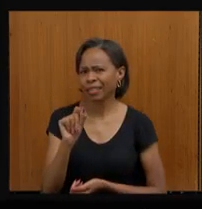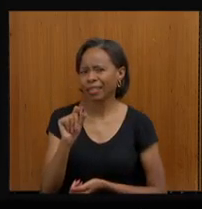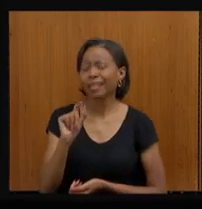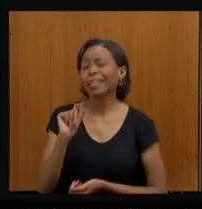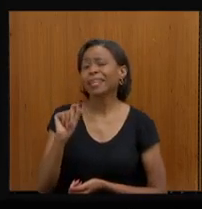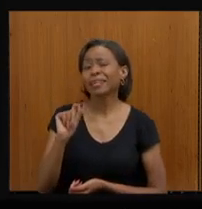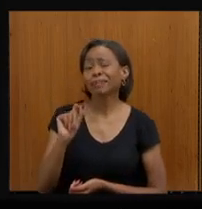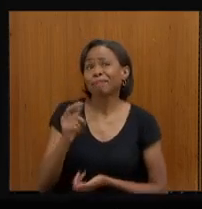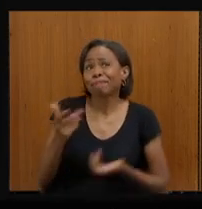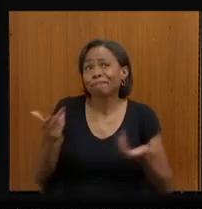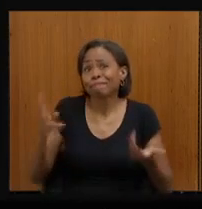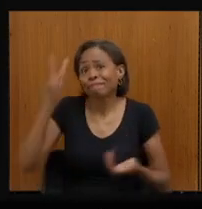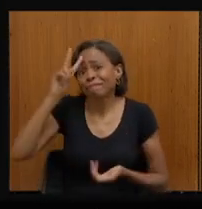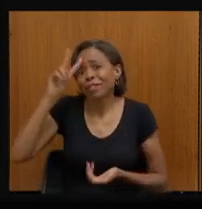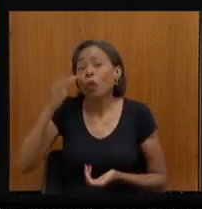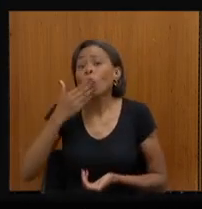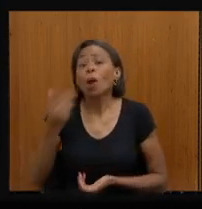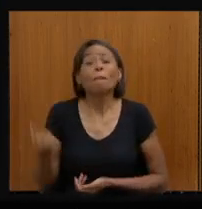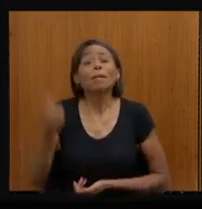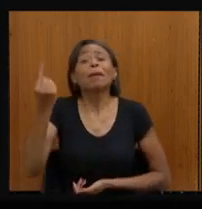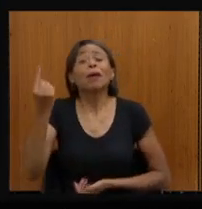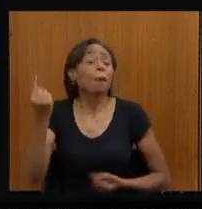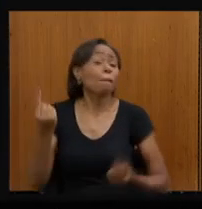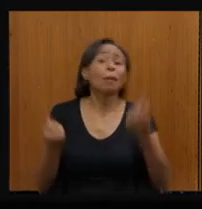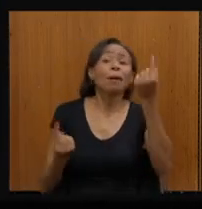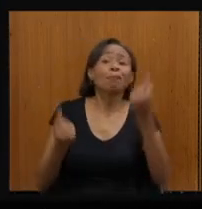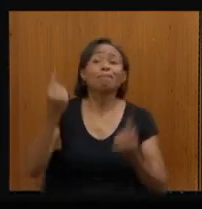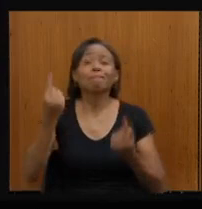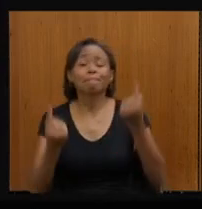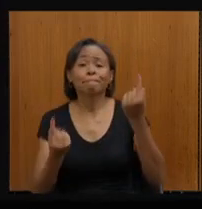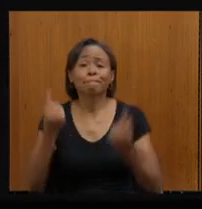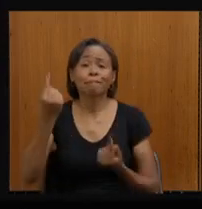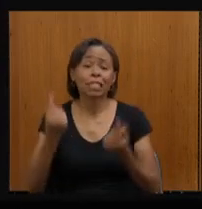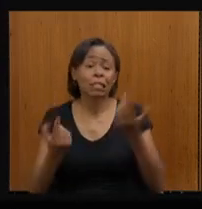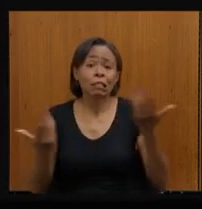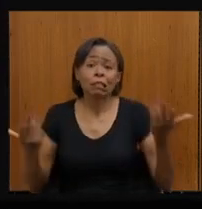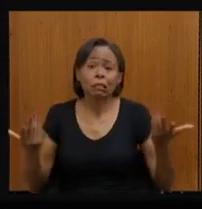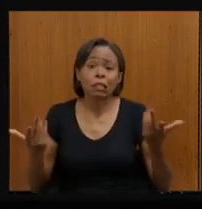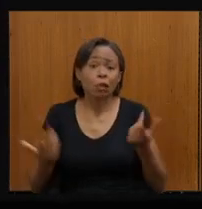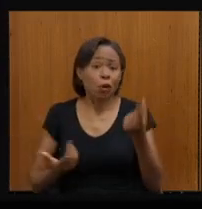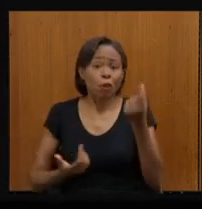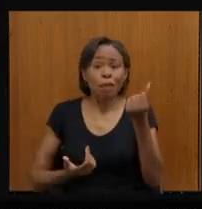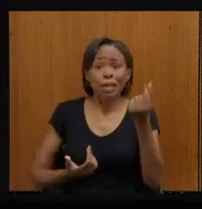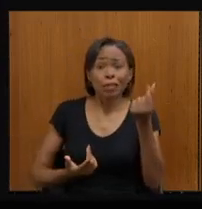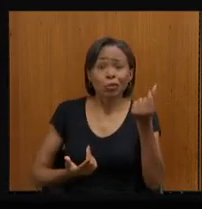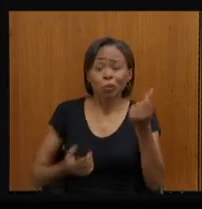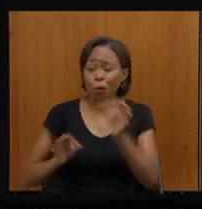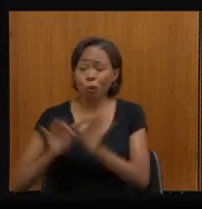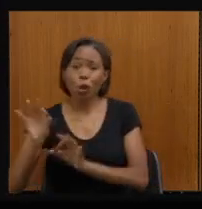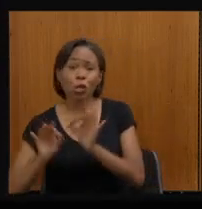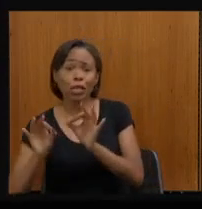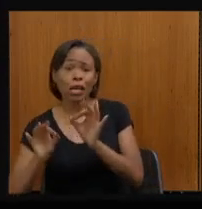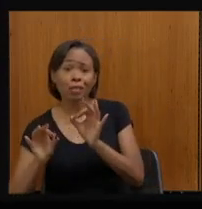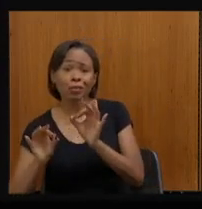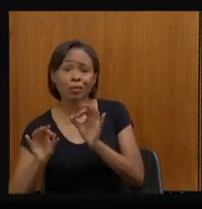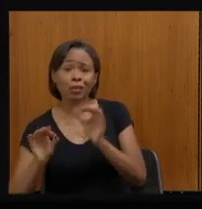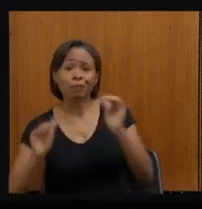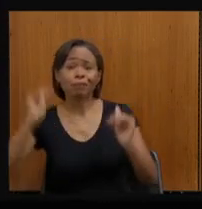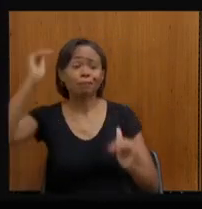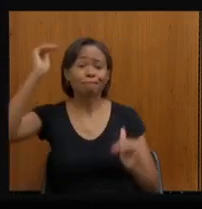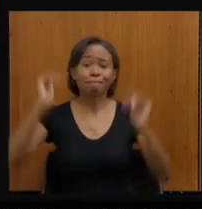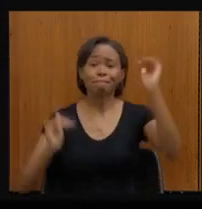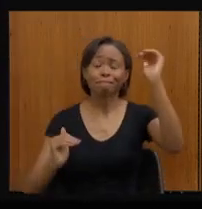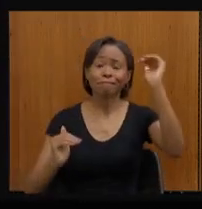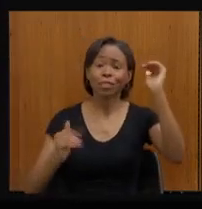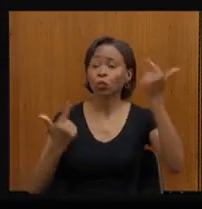primeiro o ovo ou a galinha né então o preço não basta que você não tem projeto que tem que mas você não tem projeto que o preso Ainda